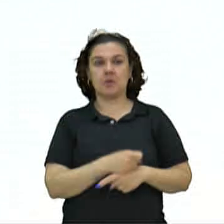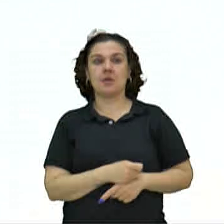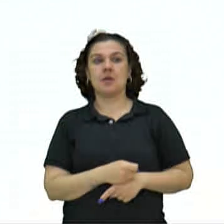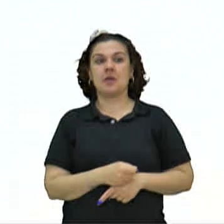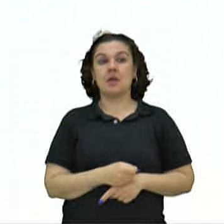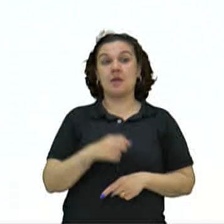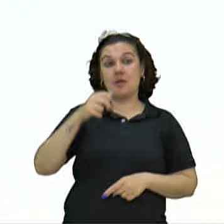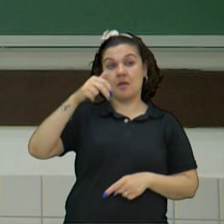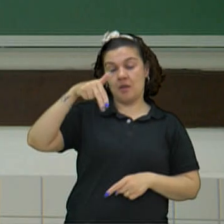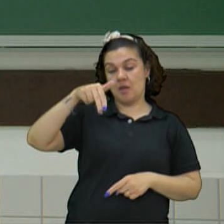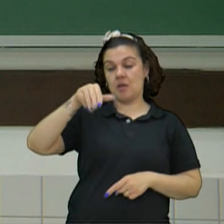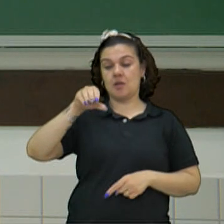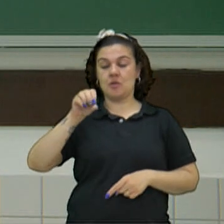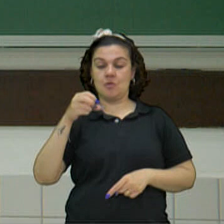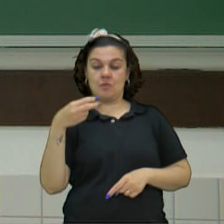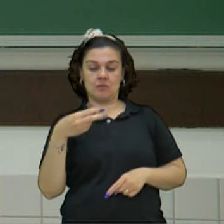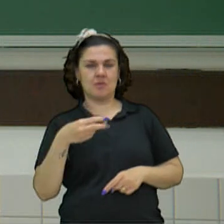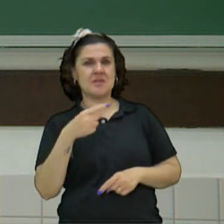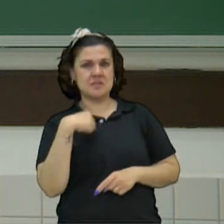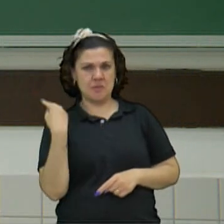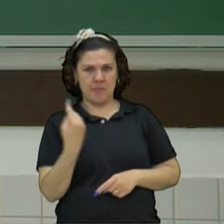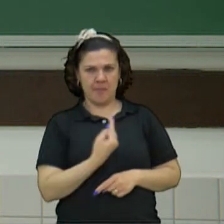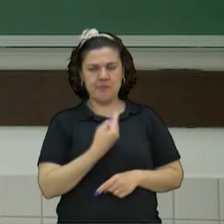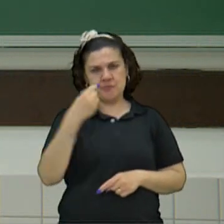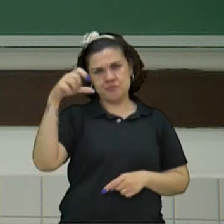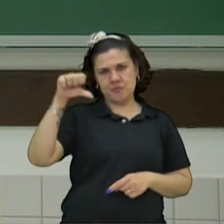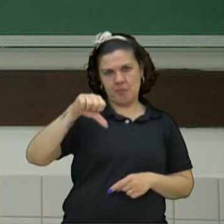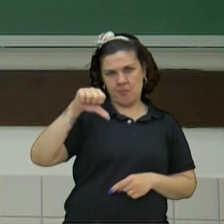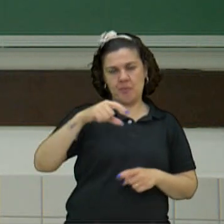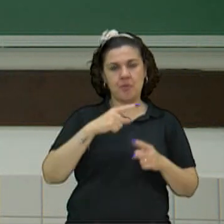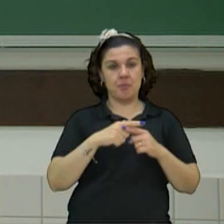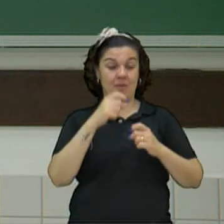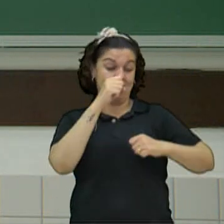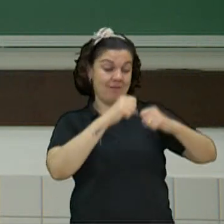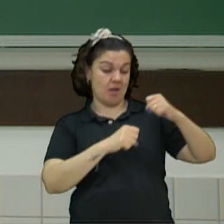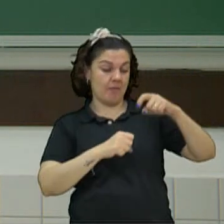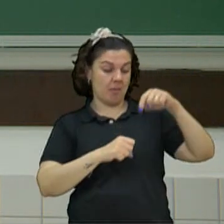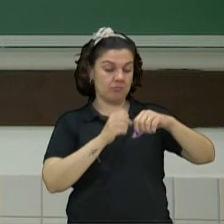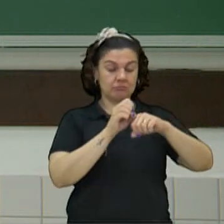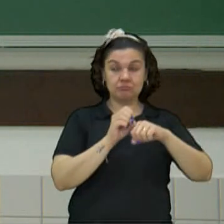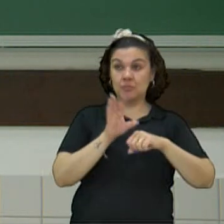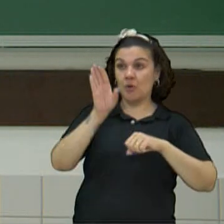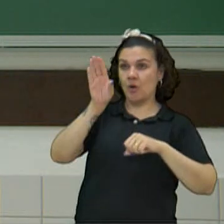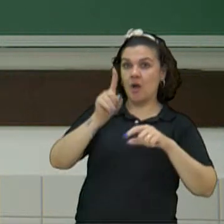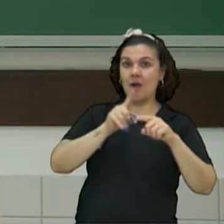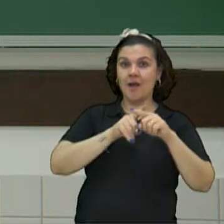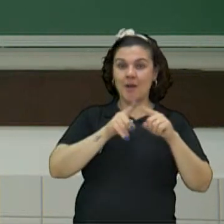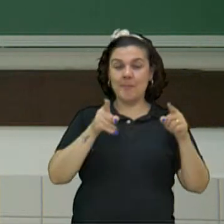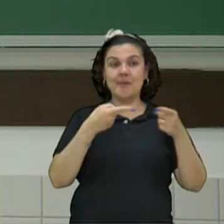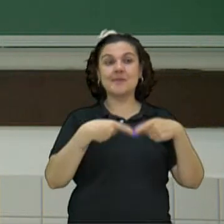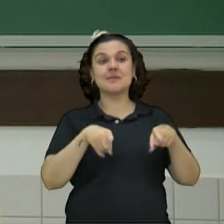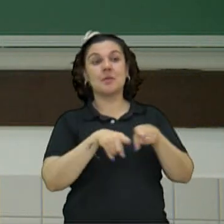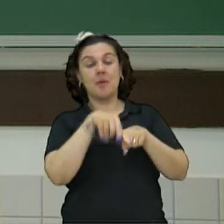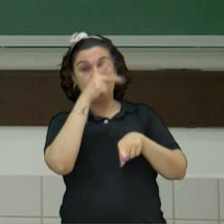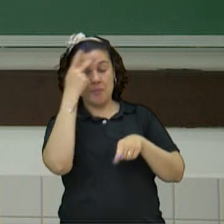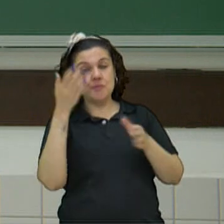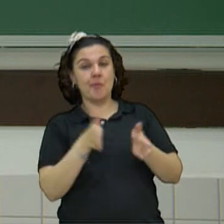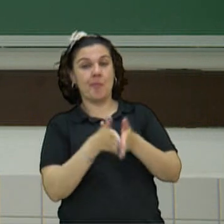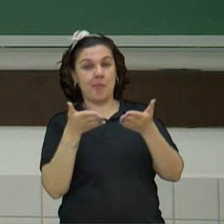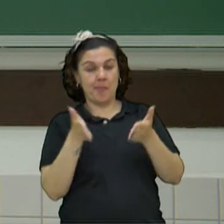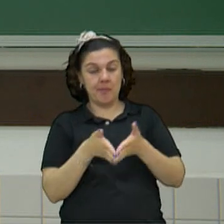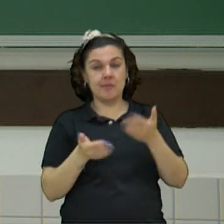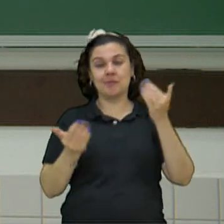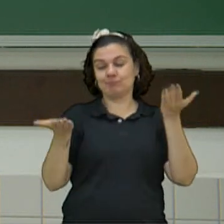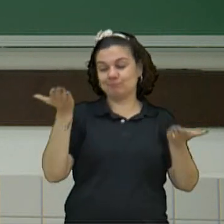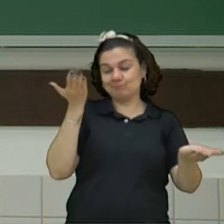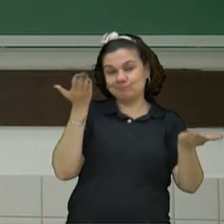carbono. Para nós é ruim, porque as indústrias foram para lá. Mas eles tiraram muitas pessoas também da pobreza. É mais ou menos isso que a gente